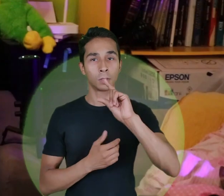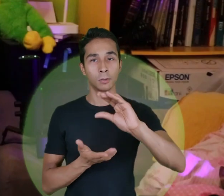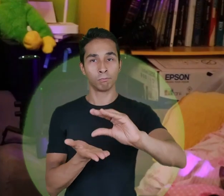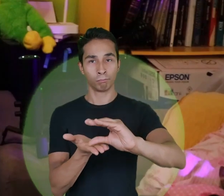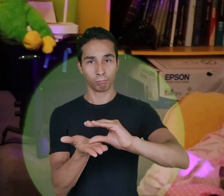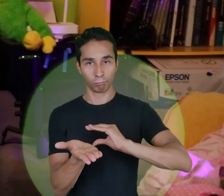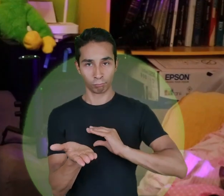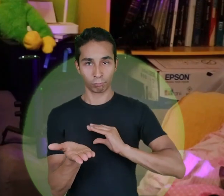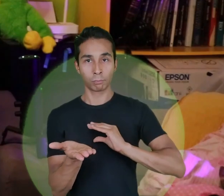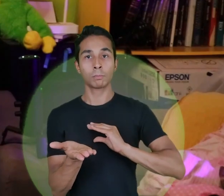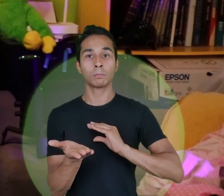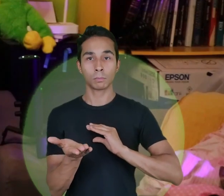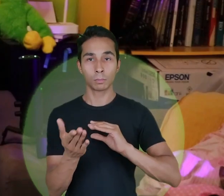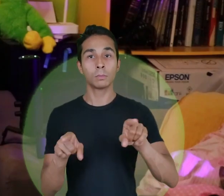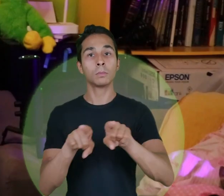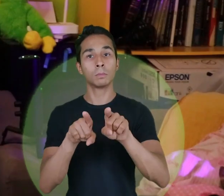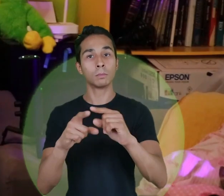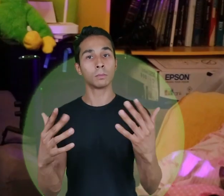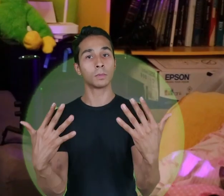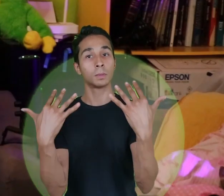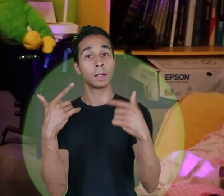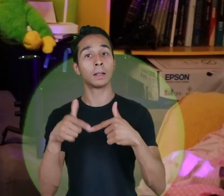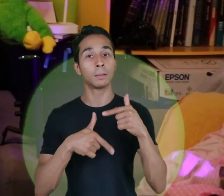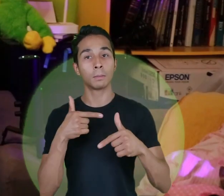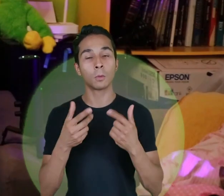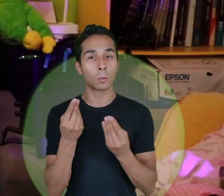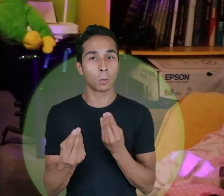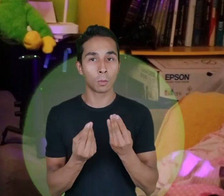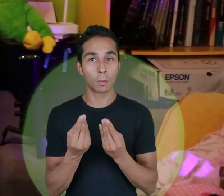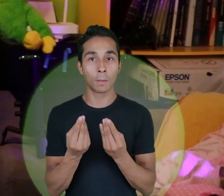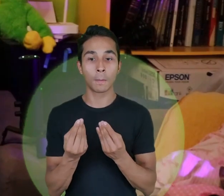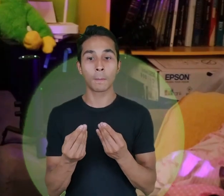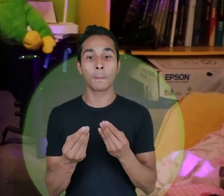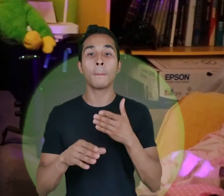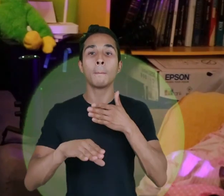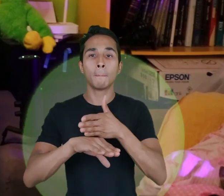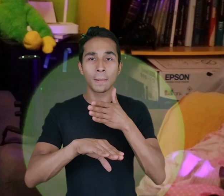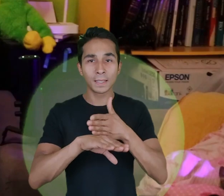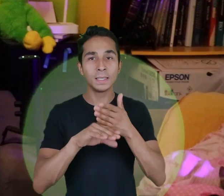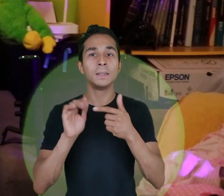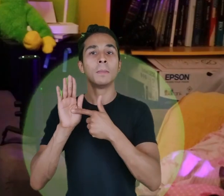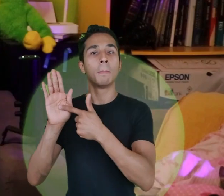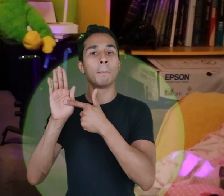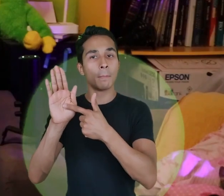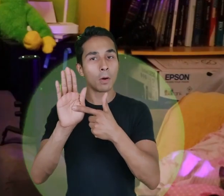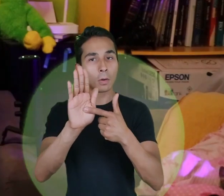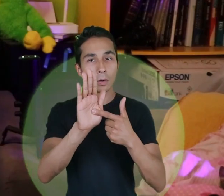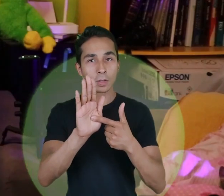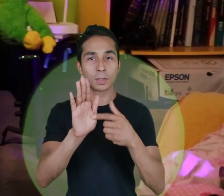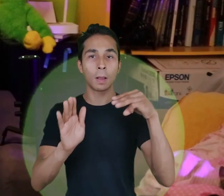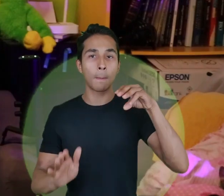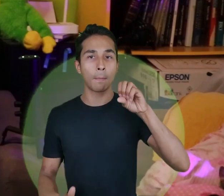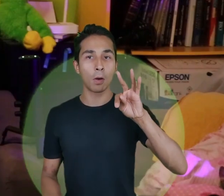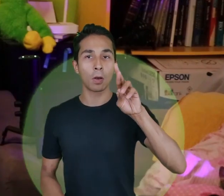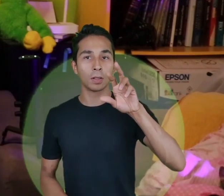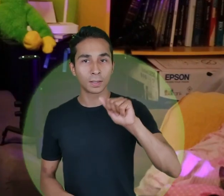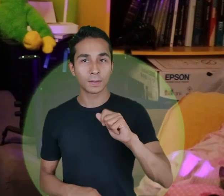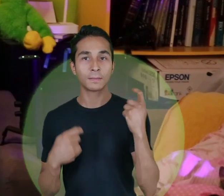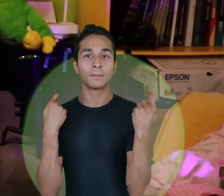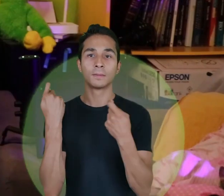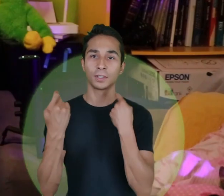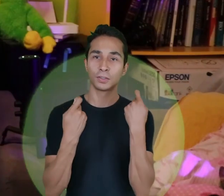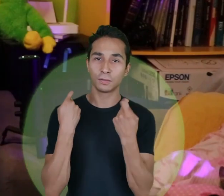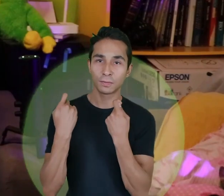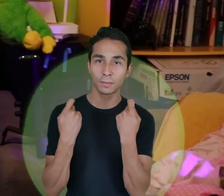né, e de conseguir visibilidade e relevância para o seu trabalho é participar de mostras, festivais e premiações